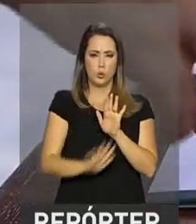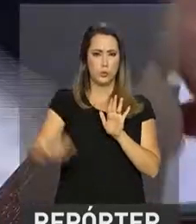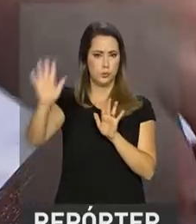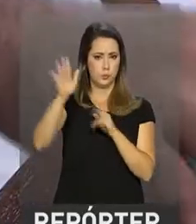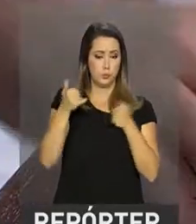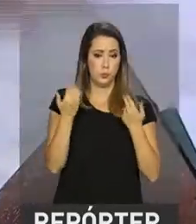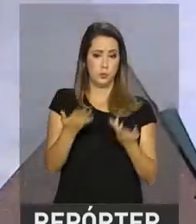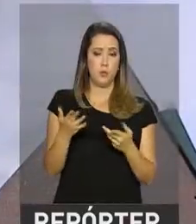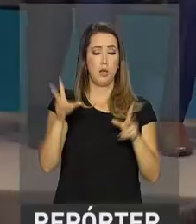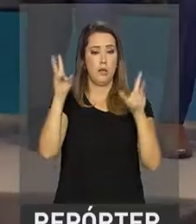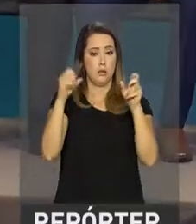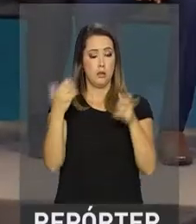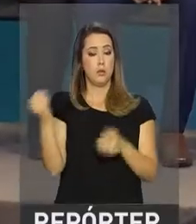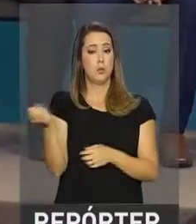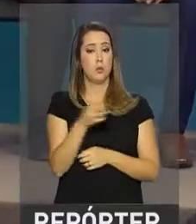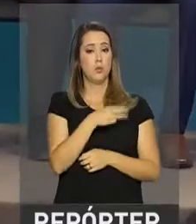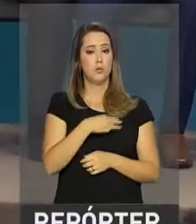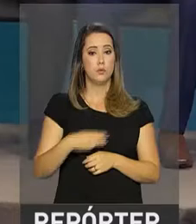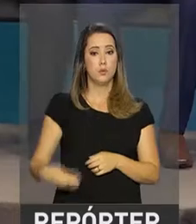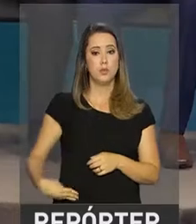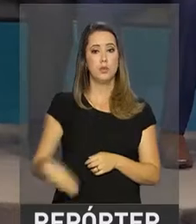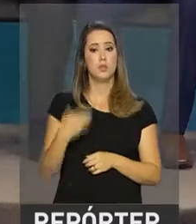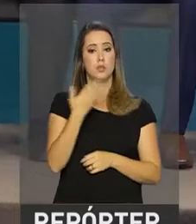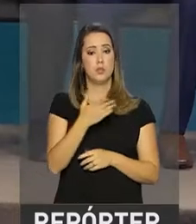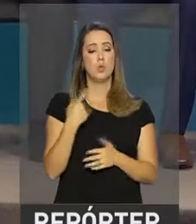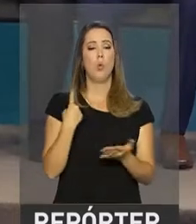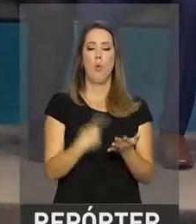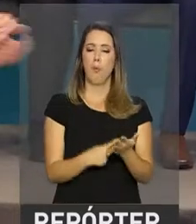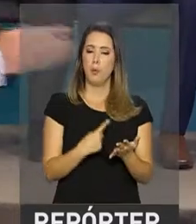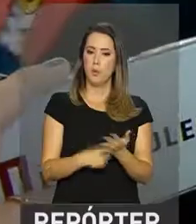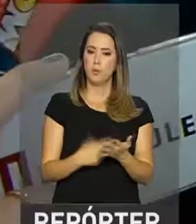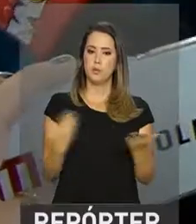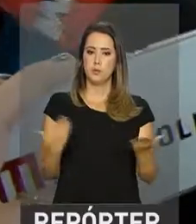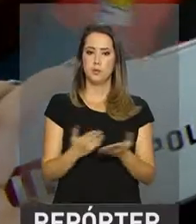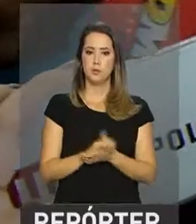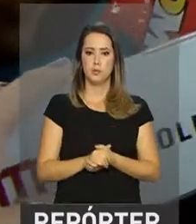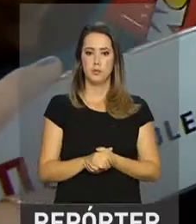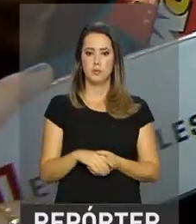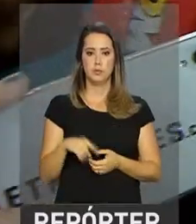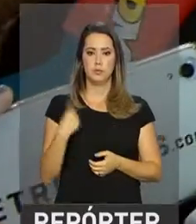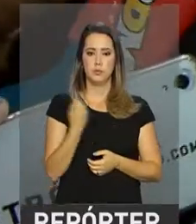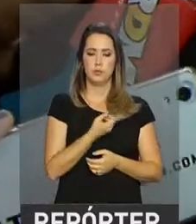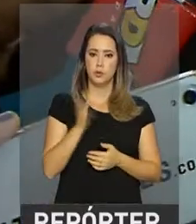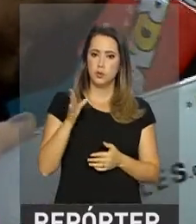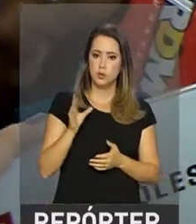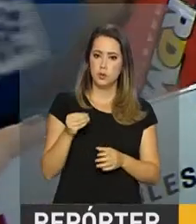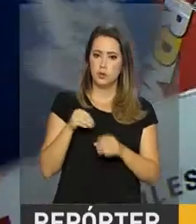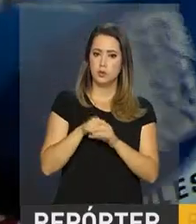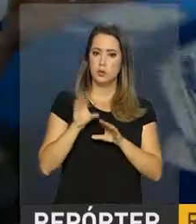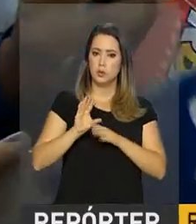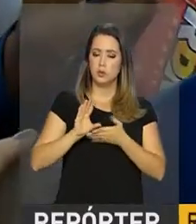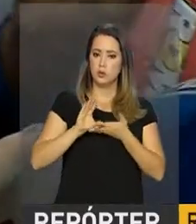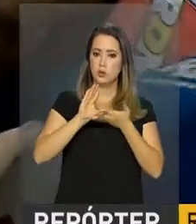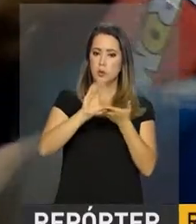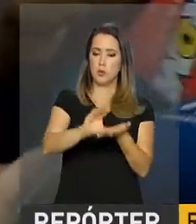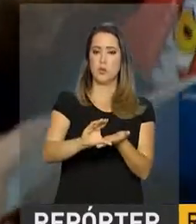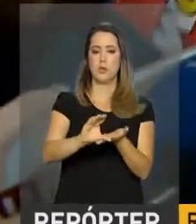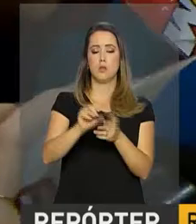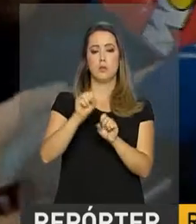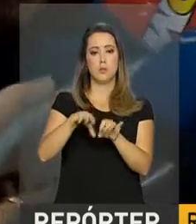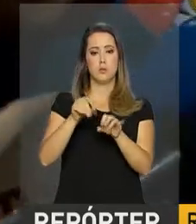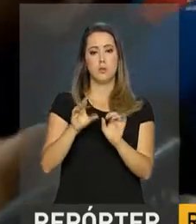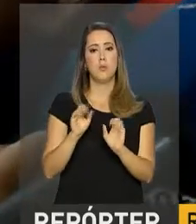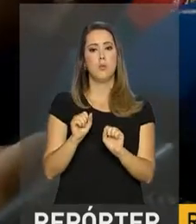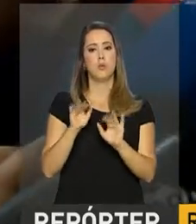um novo ministro rossieli soares se compromete agora estando maduro no conselho nacional de educação possamos aprovar no final